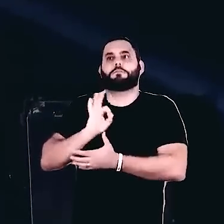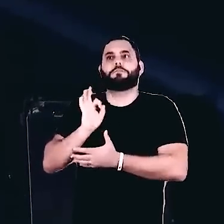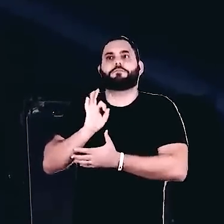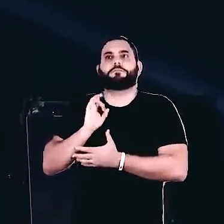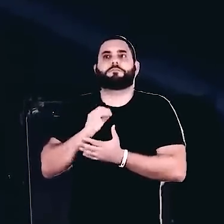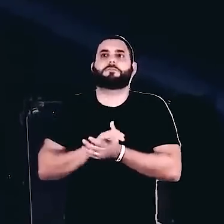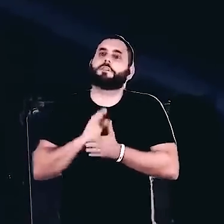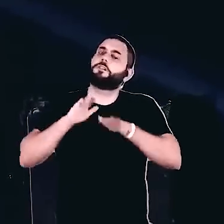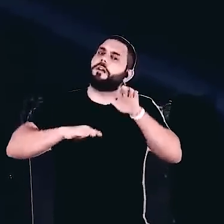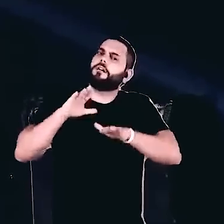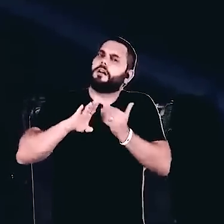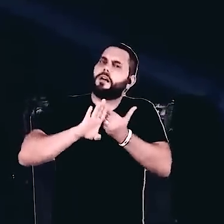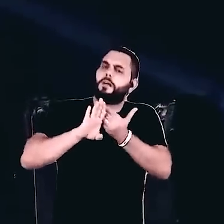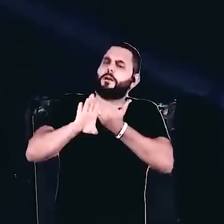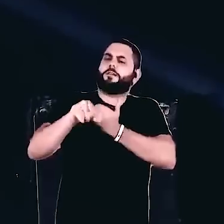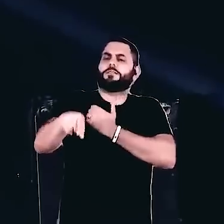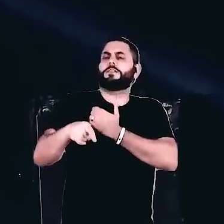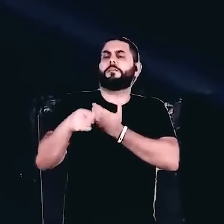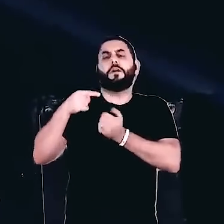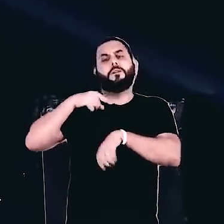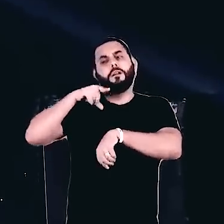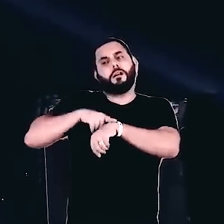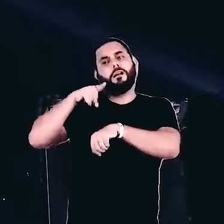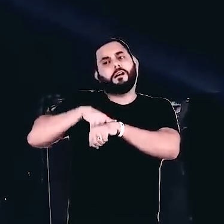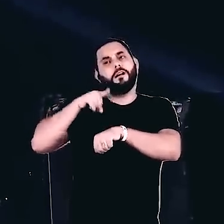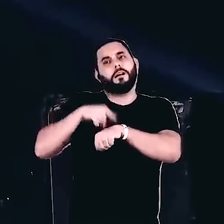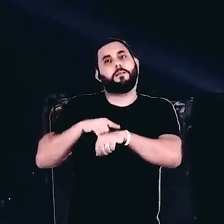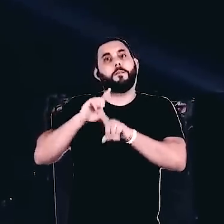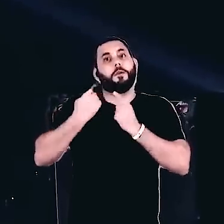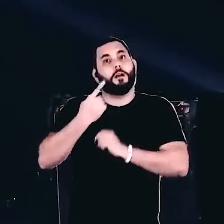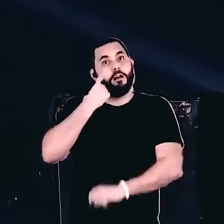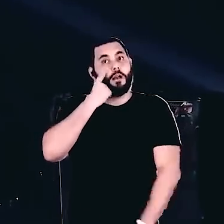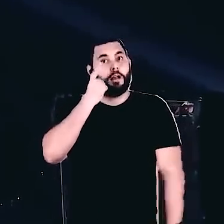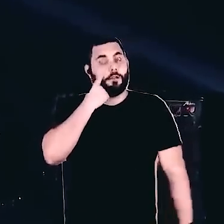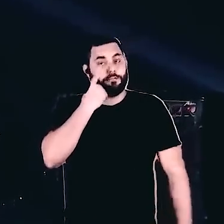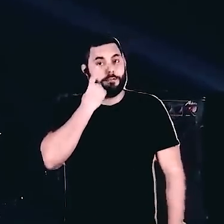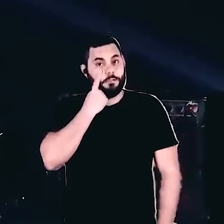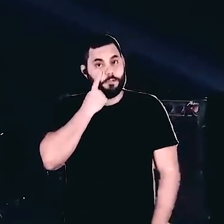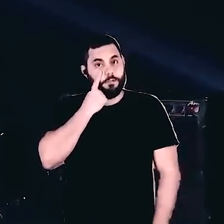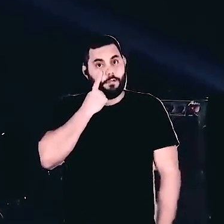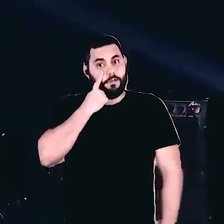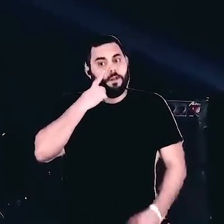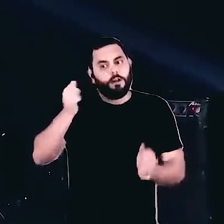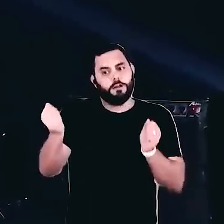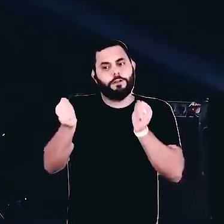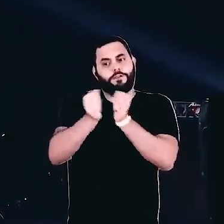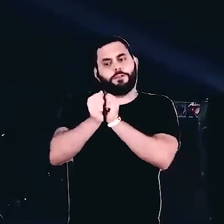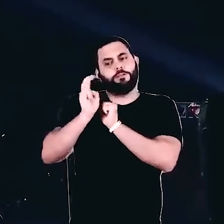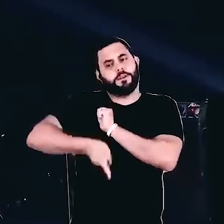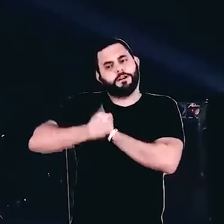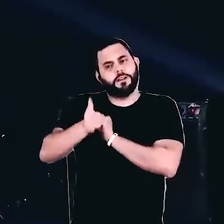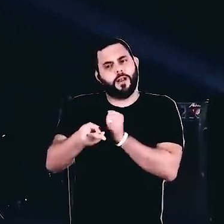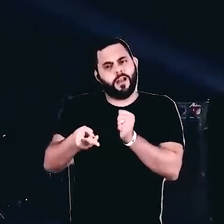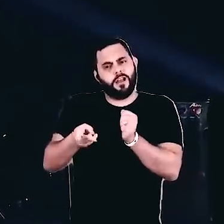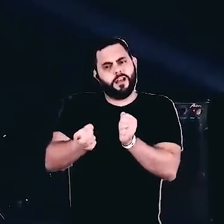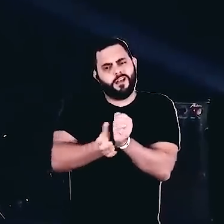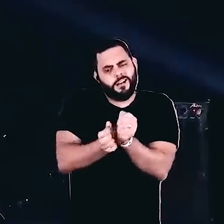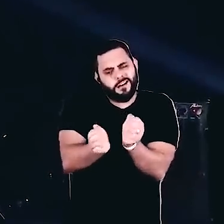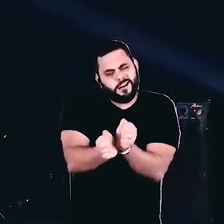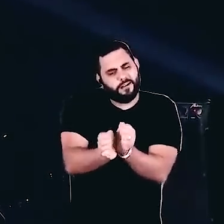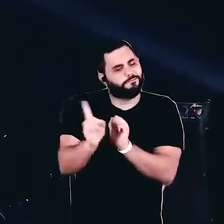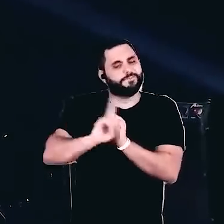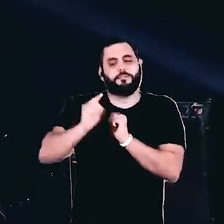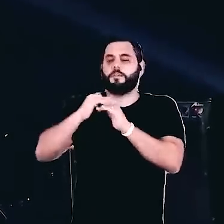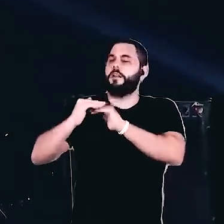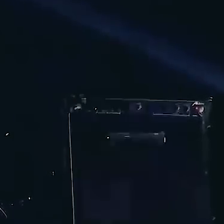tenha sido separado de você por algum tempo, para que você o tivesse de volta para sempre. Não mais como escravo, mas acima